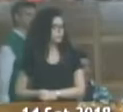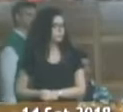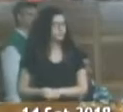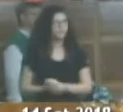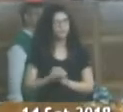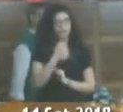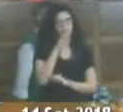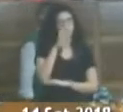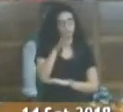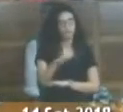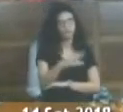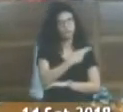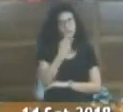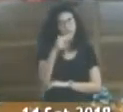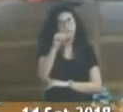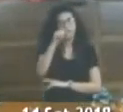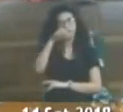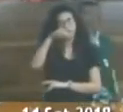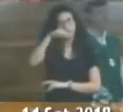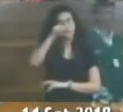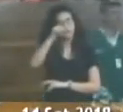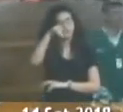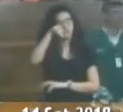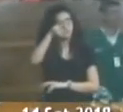Boa tarde, meu nome é Amanda,